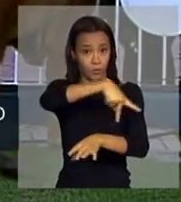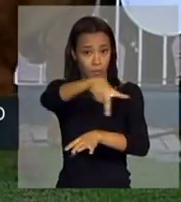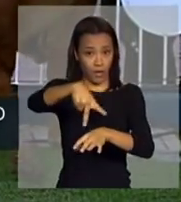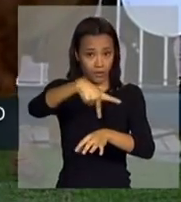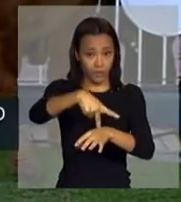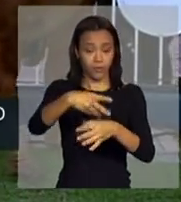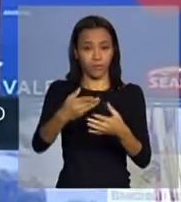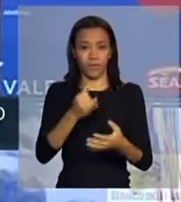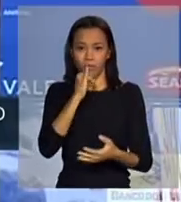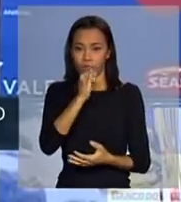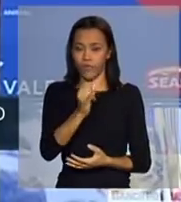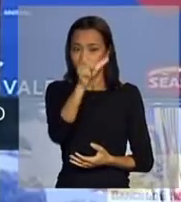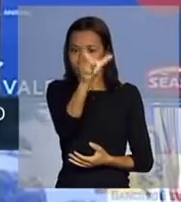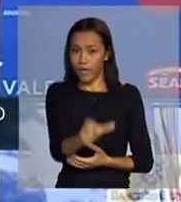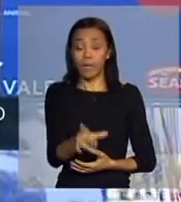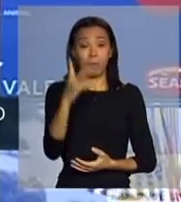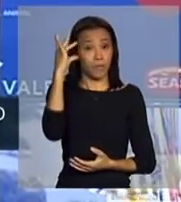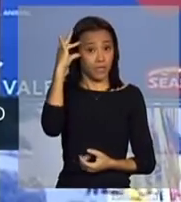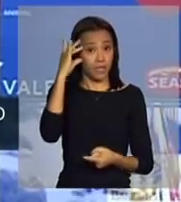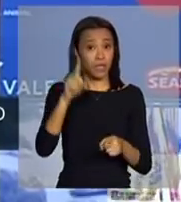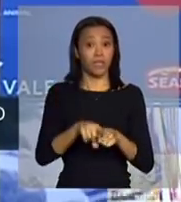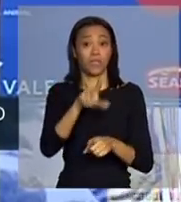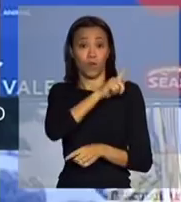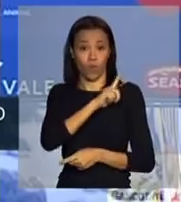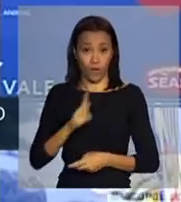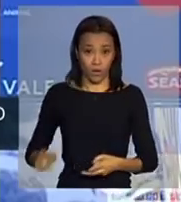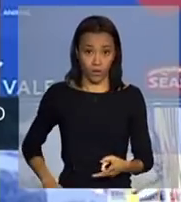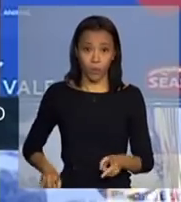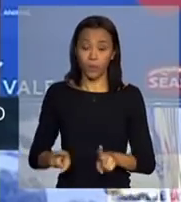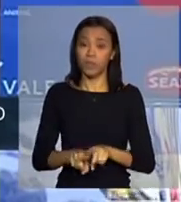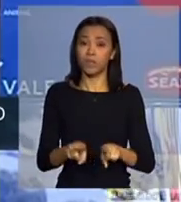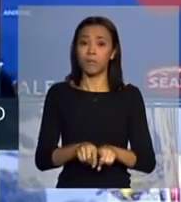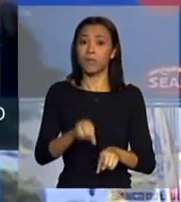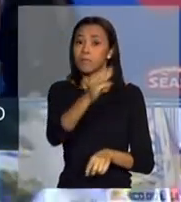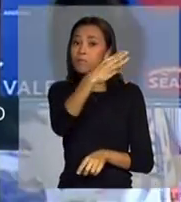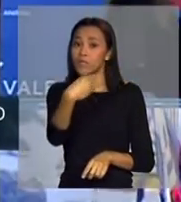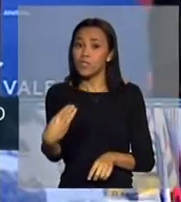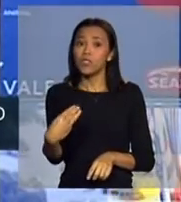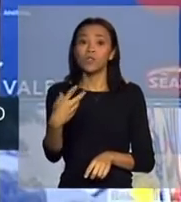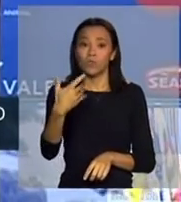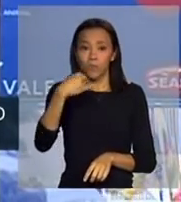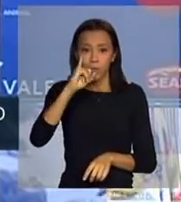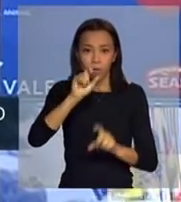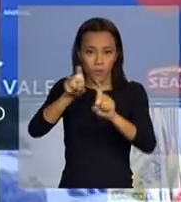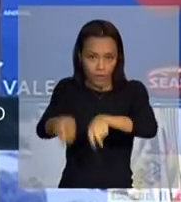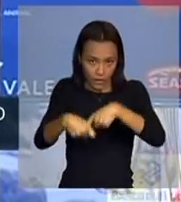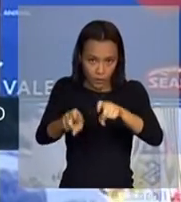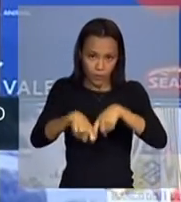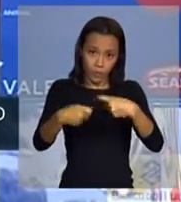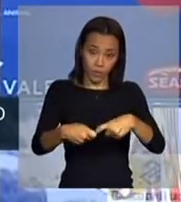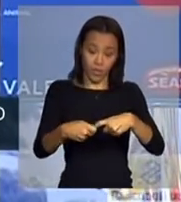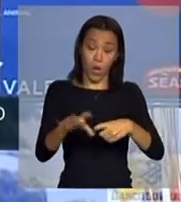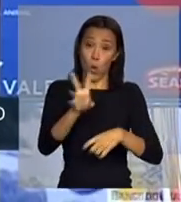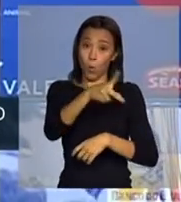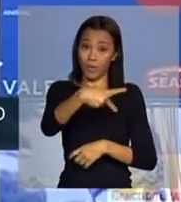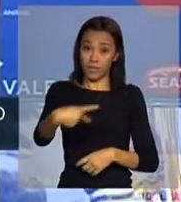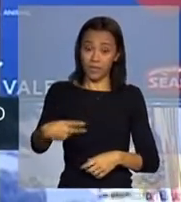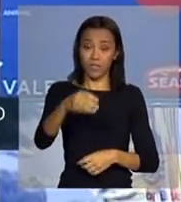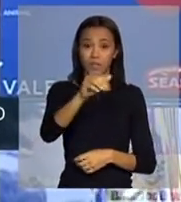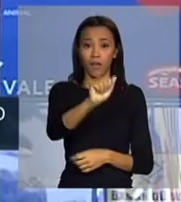Senhora Presidenta, senhor Governador, senhor Ministro da Agricultura, o presidente da